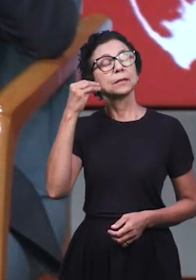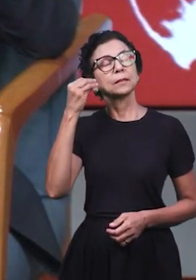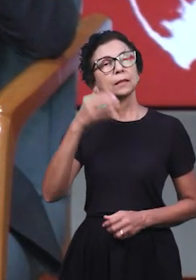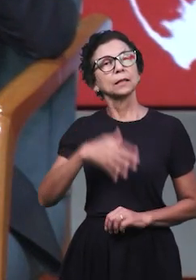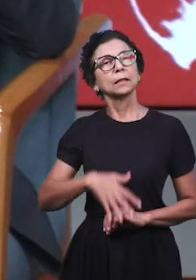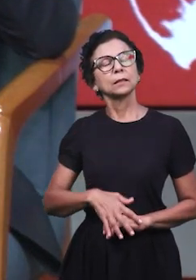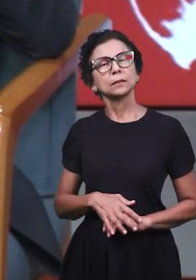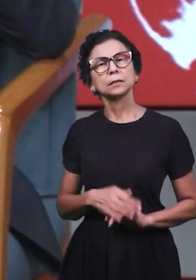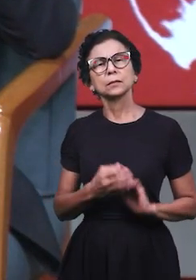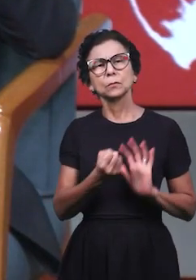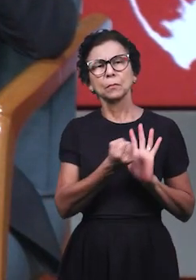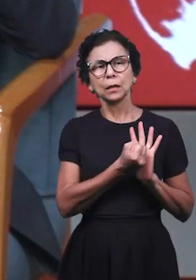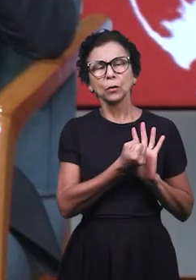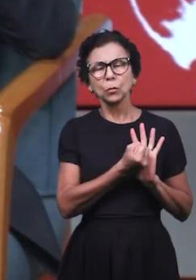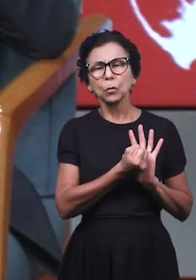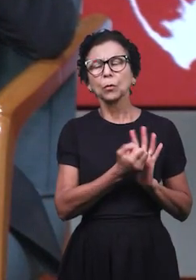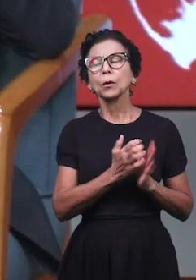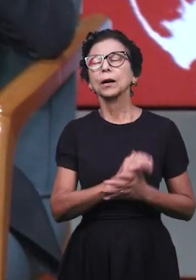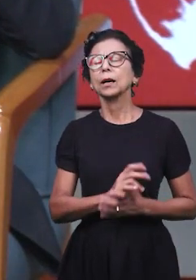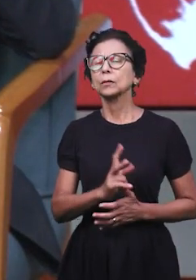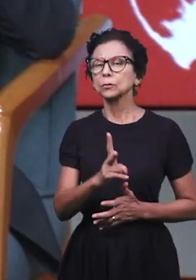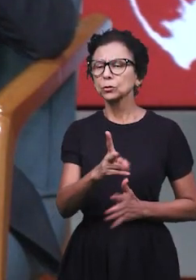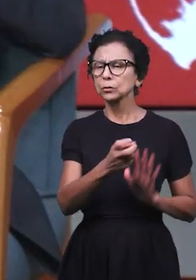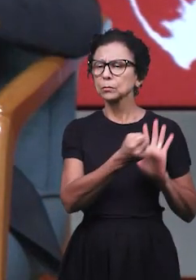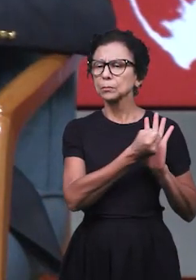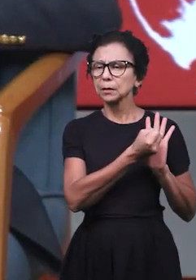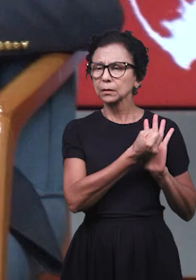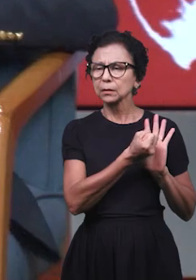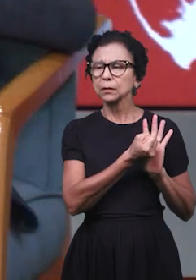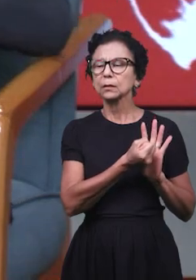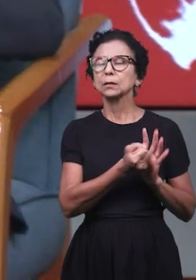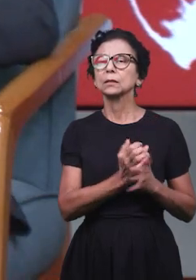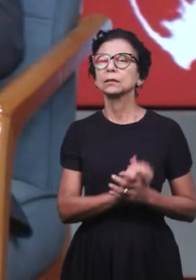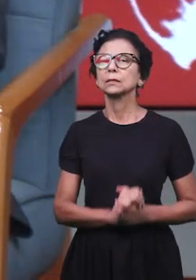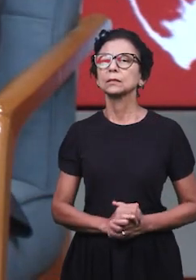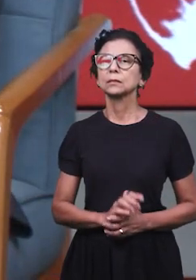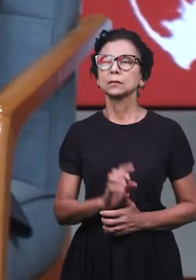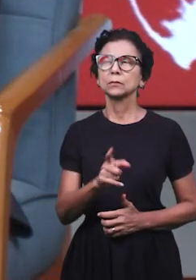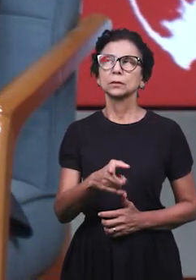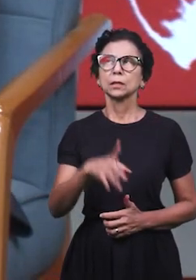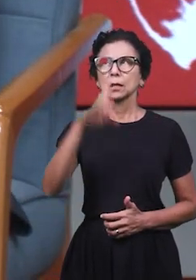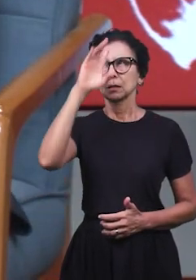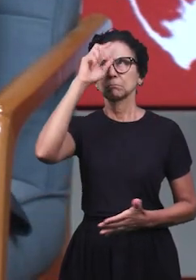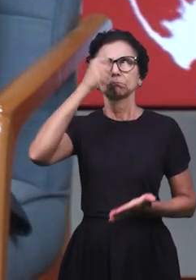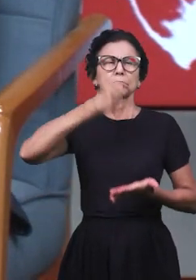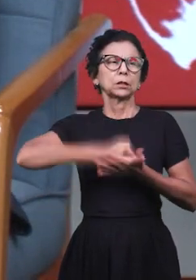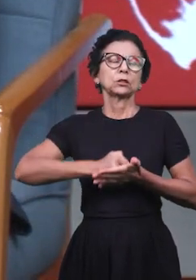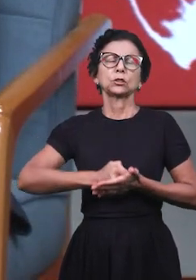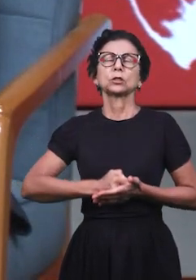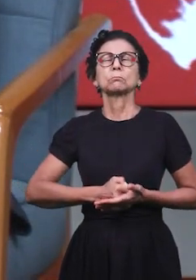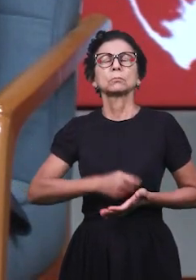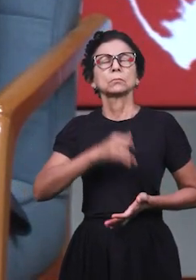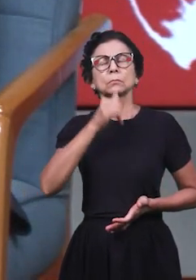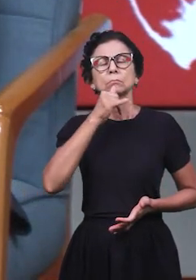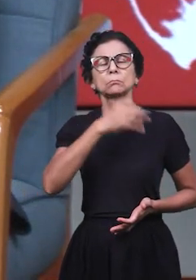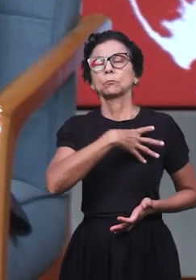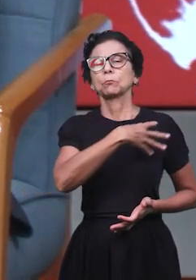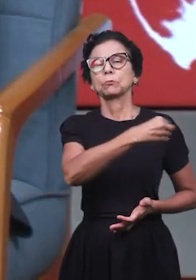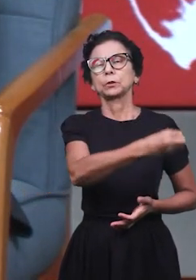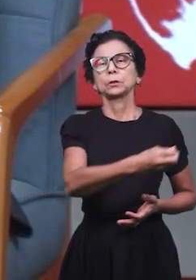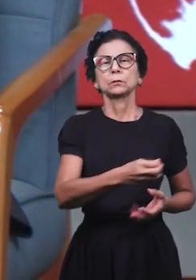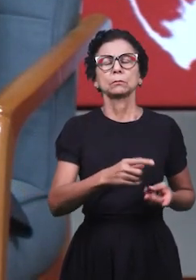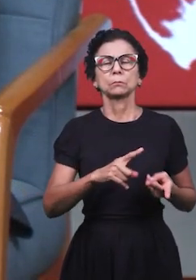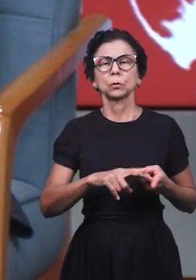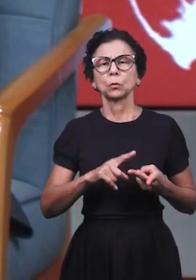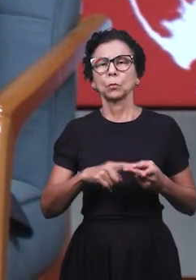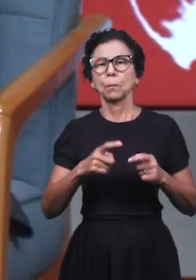nos marcou e marca. Não é? Você quer tomar uma decisão, às vezes com um filho, às vezes um médico